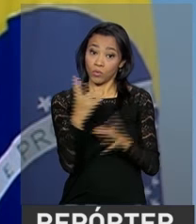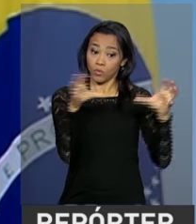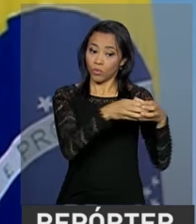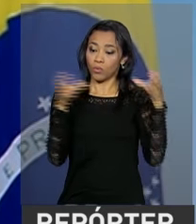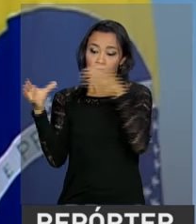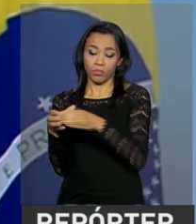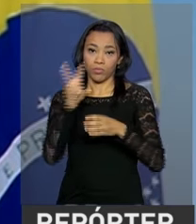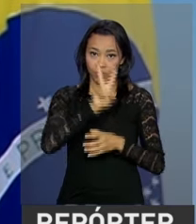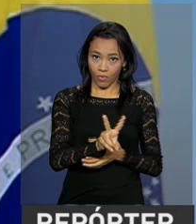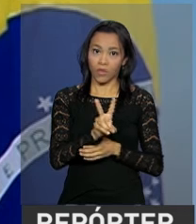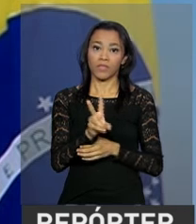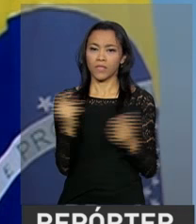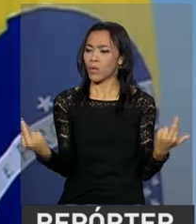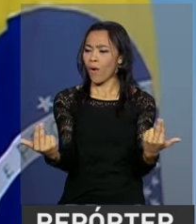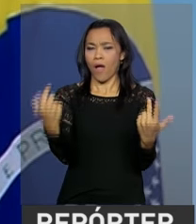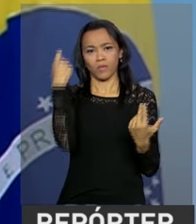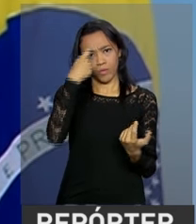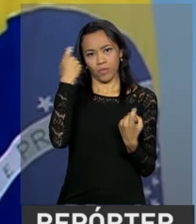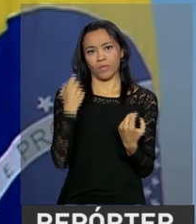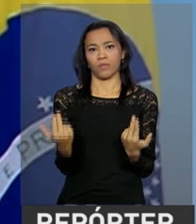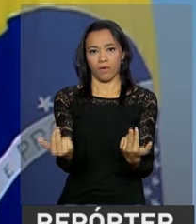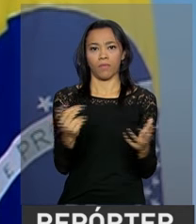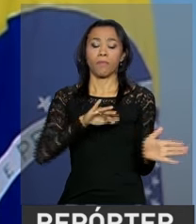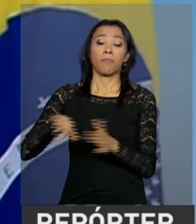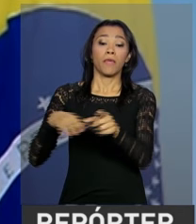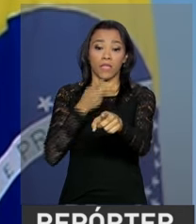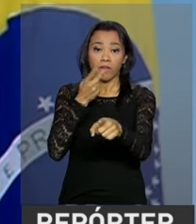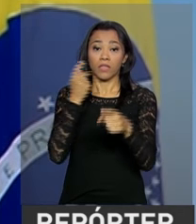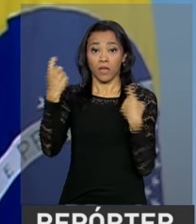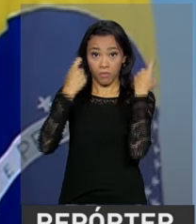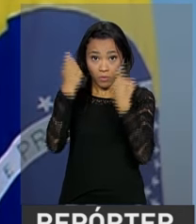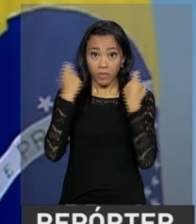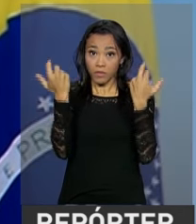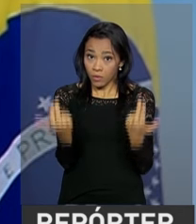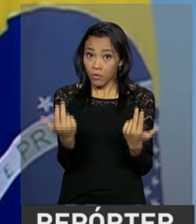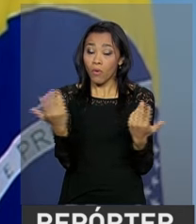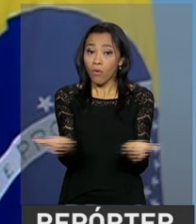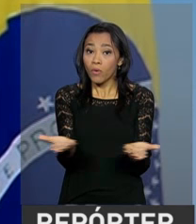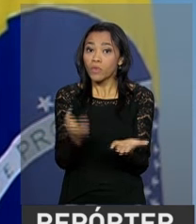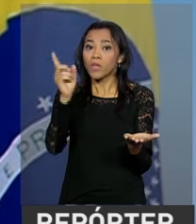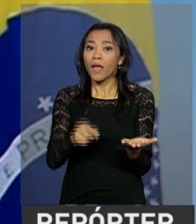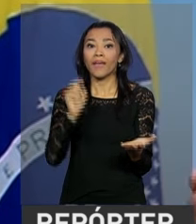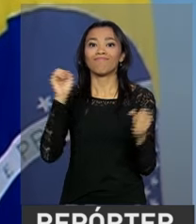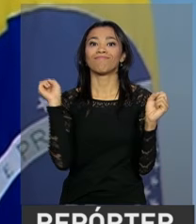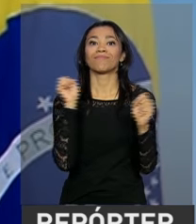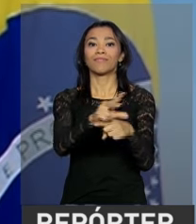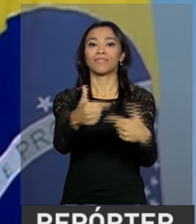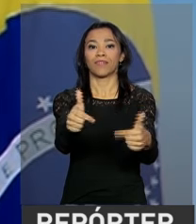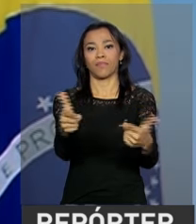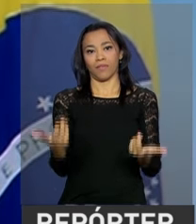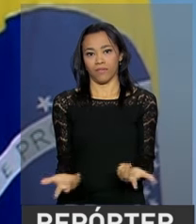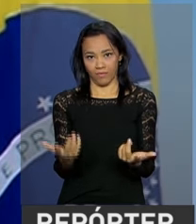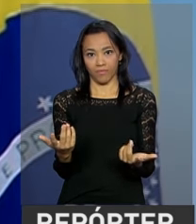grupos têm preocupações semelhantes. A preocupação que hoje existe é uma preocupação ainda com o emprego, é curioso